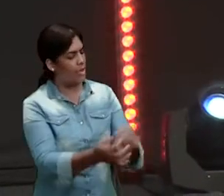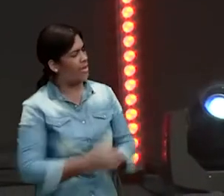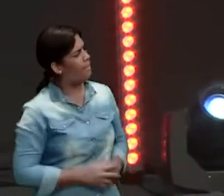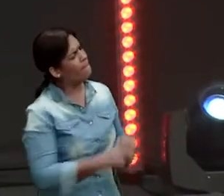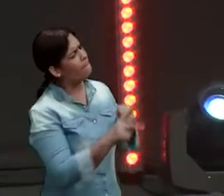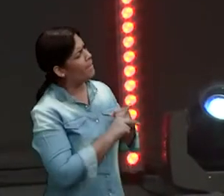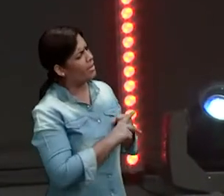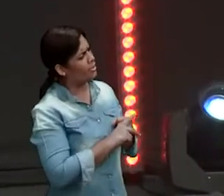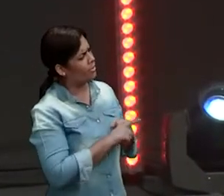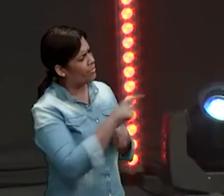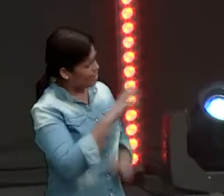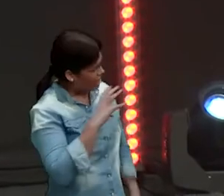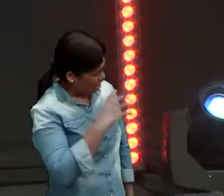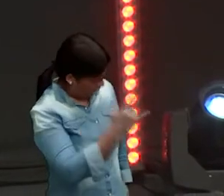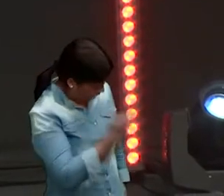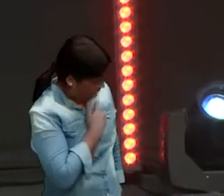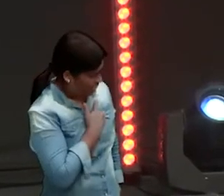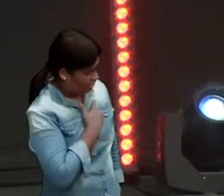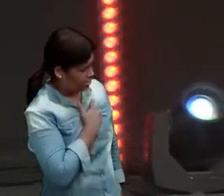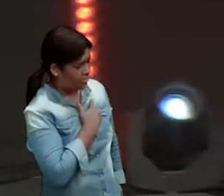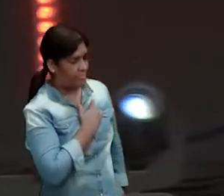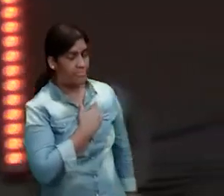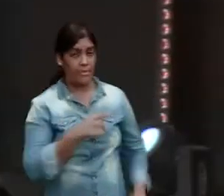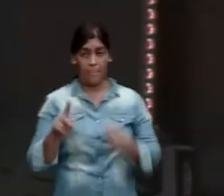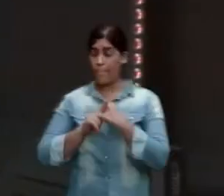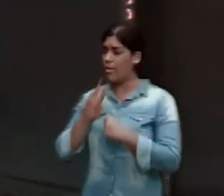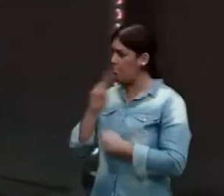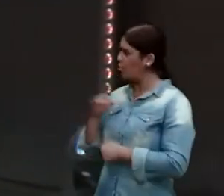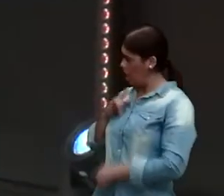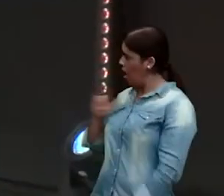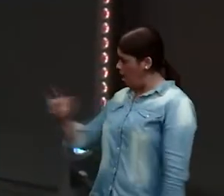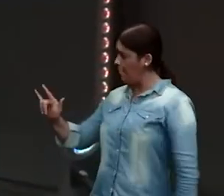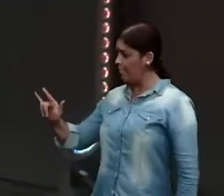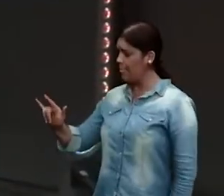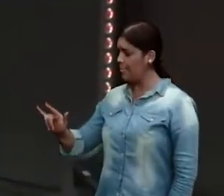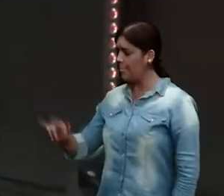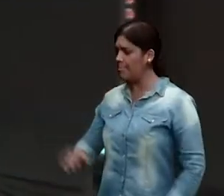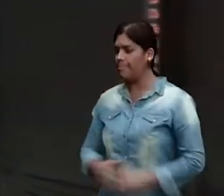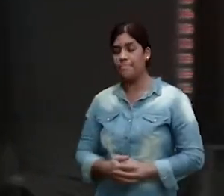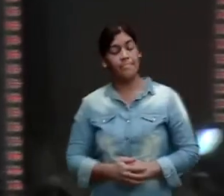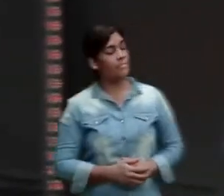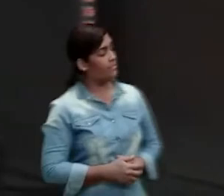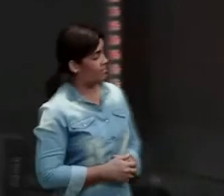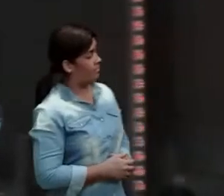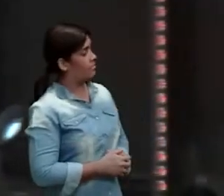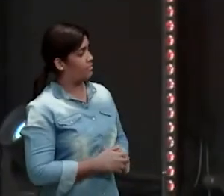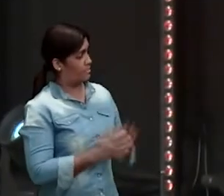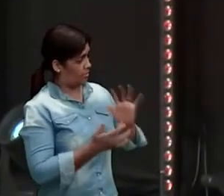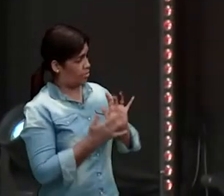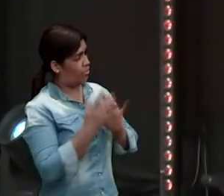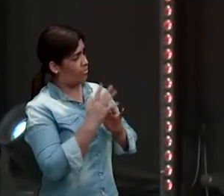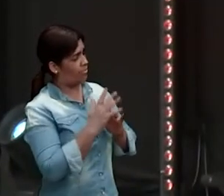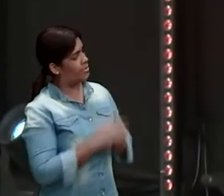ama o Pedro fala eu te amo Senhor a Jesus virá para ele fala assim